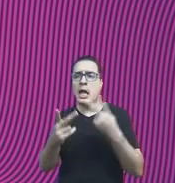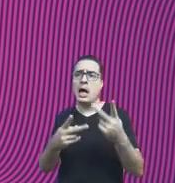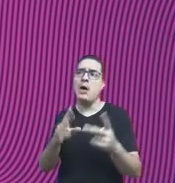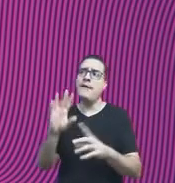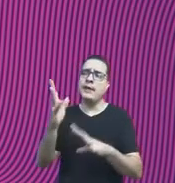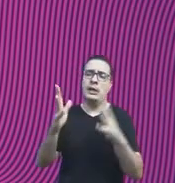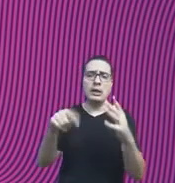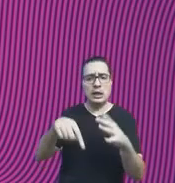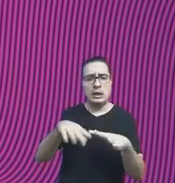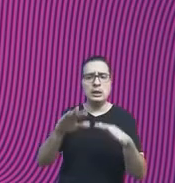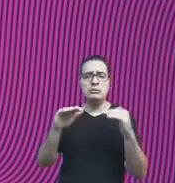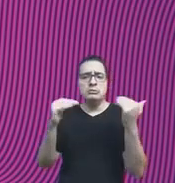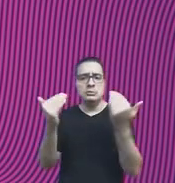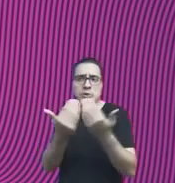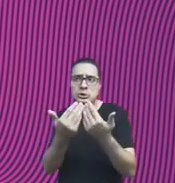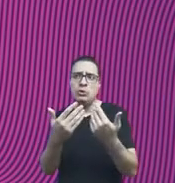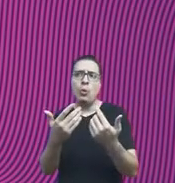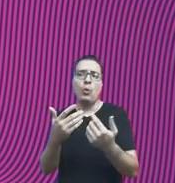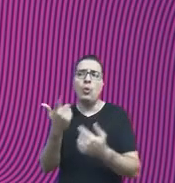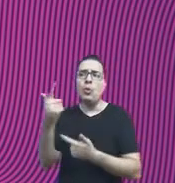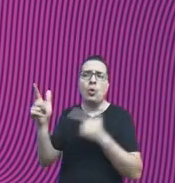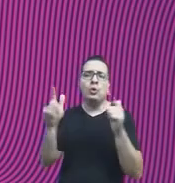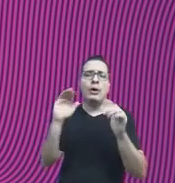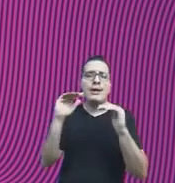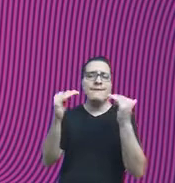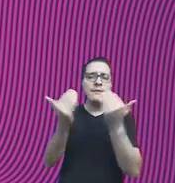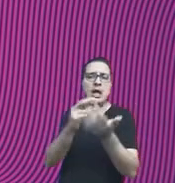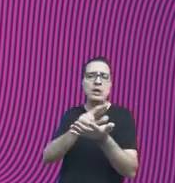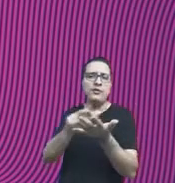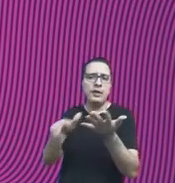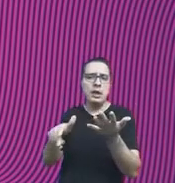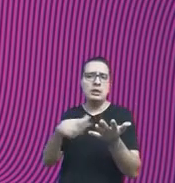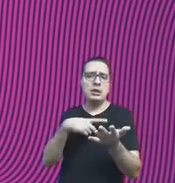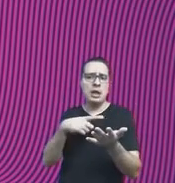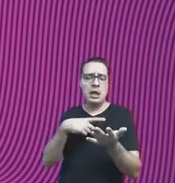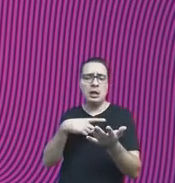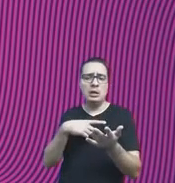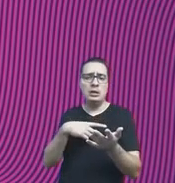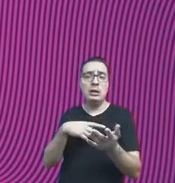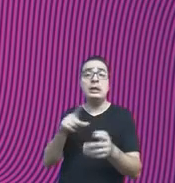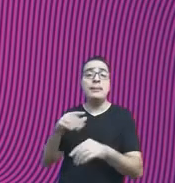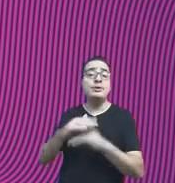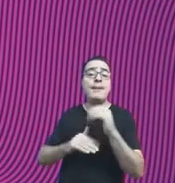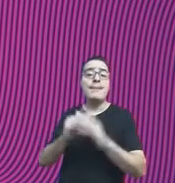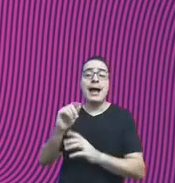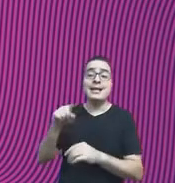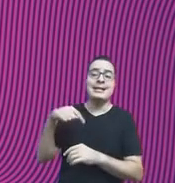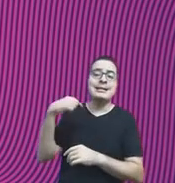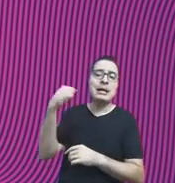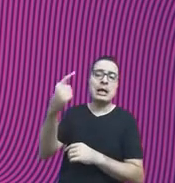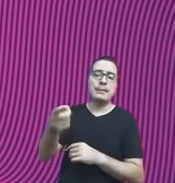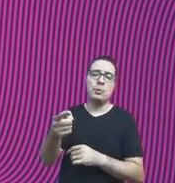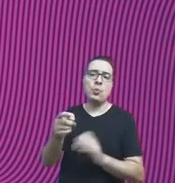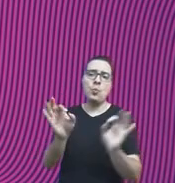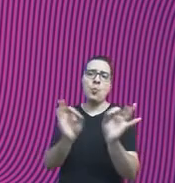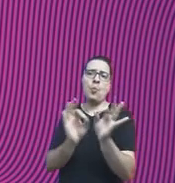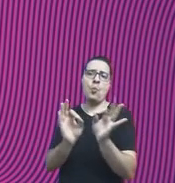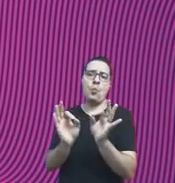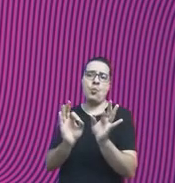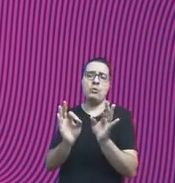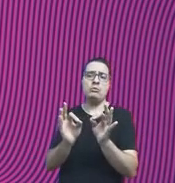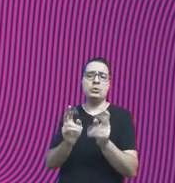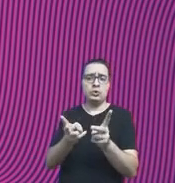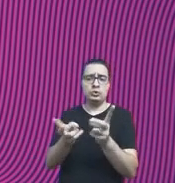da Abrange, lá no CONAP, aqui no Summit do Américas, e na prática, na ponta, a gente continua vendendo